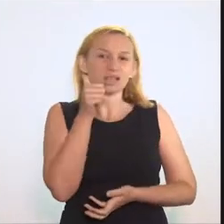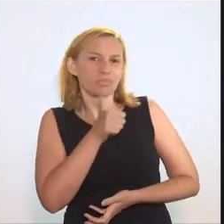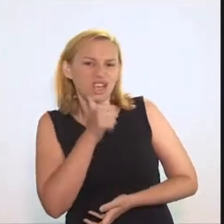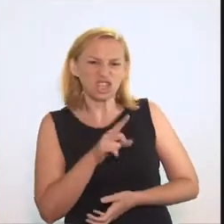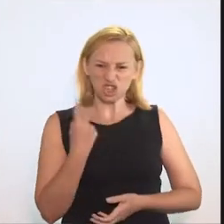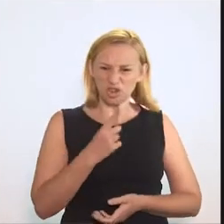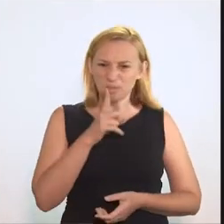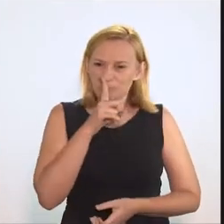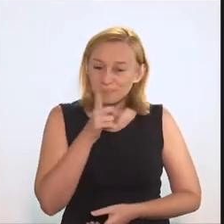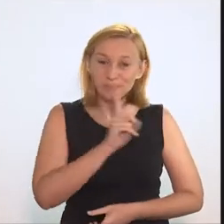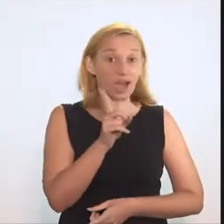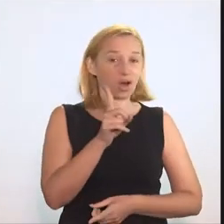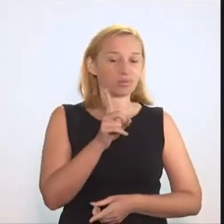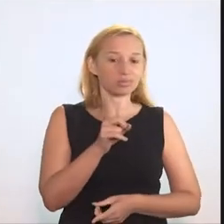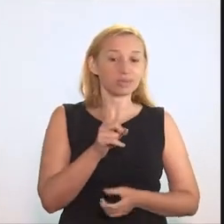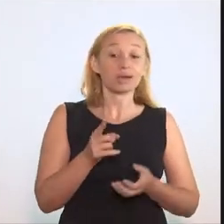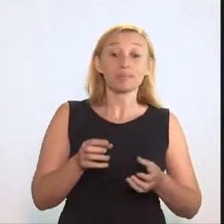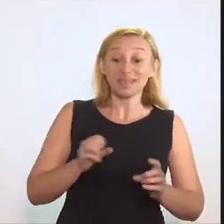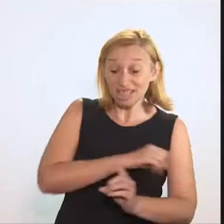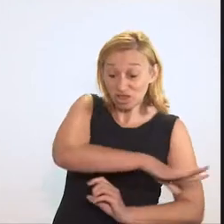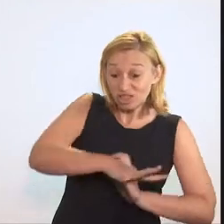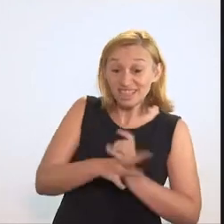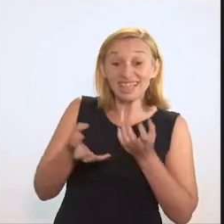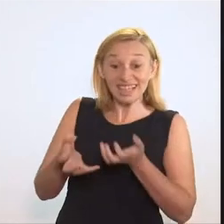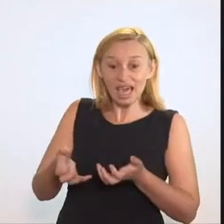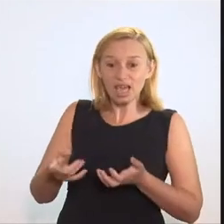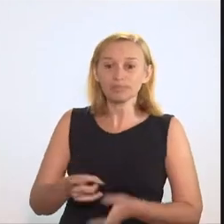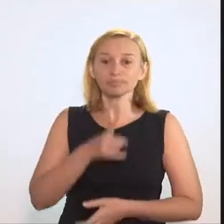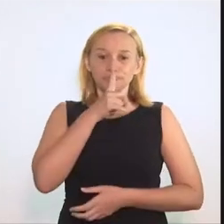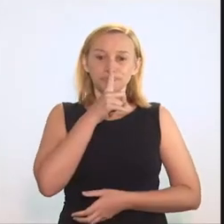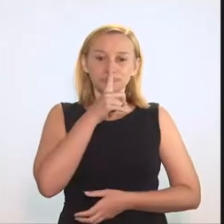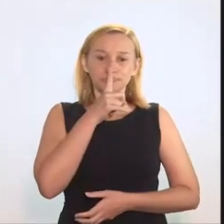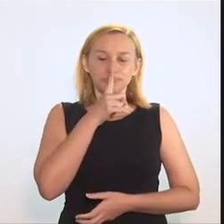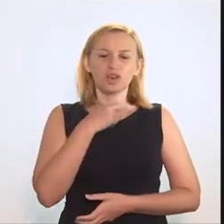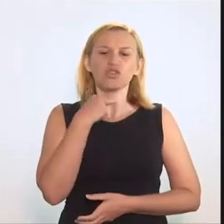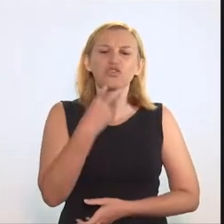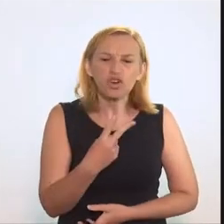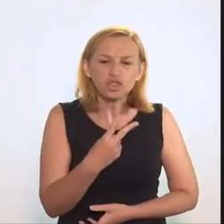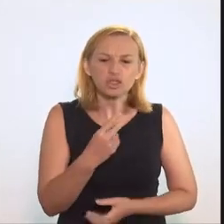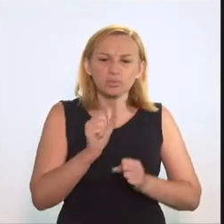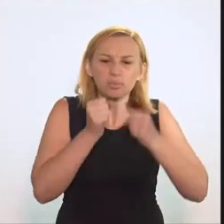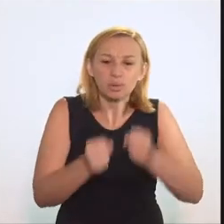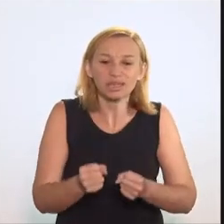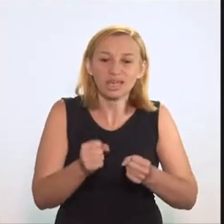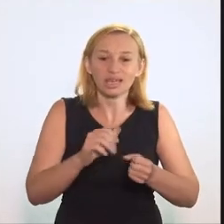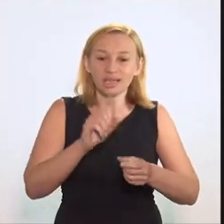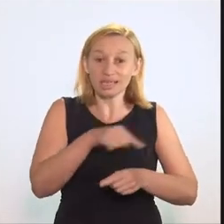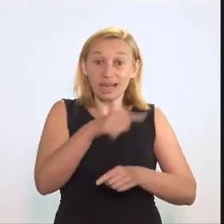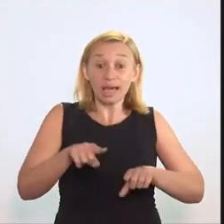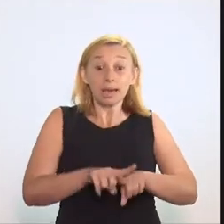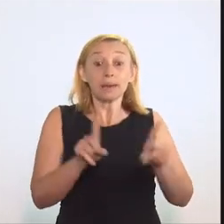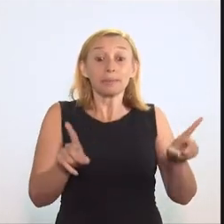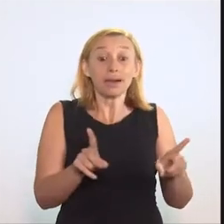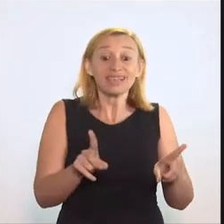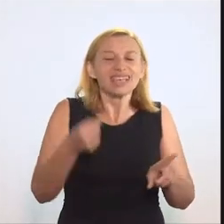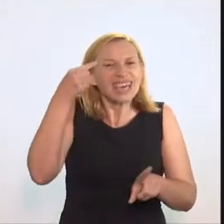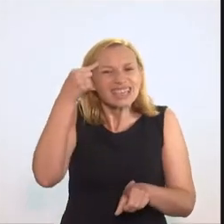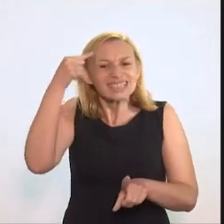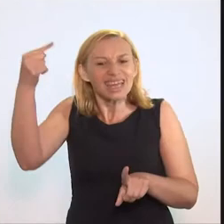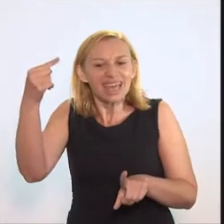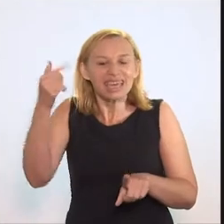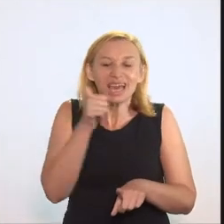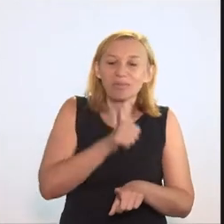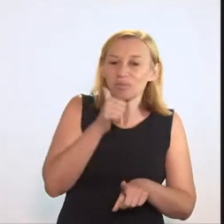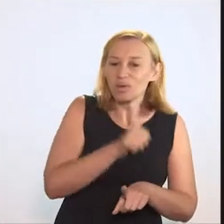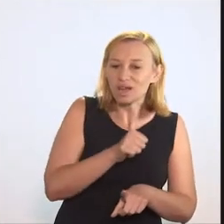É claro que a gente não se cala, mas ela insiste em muitos momentos em nos tirar o poder de voz. E o Nossa Fala surgiu disso, dessa